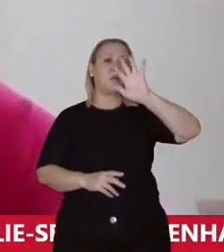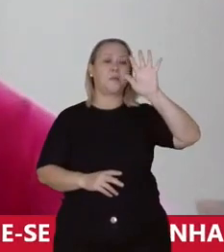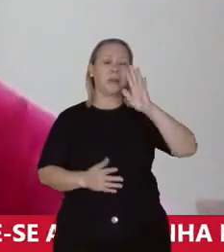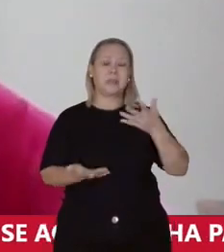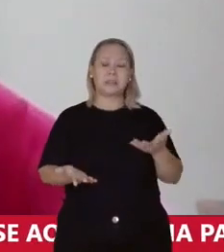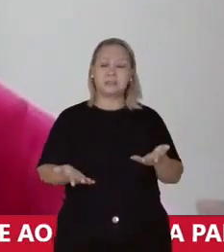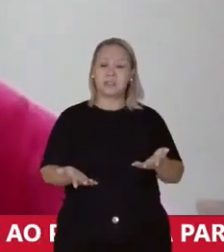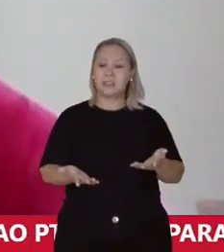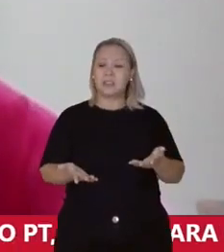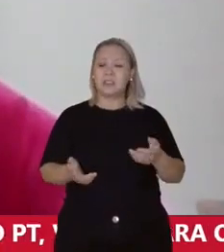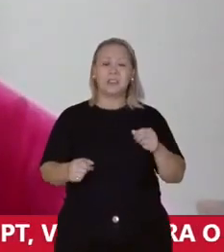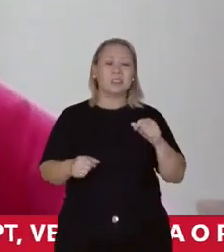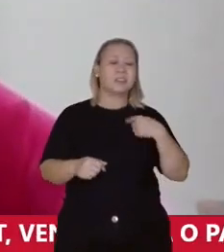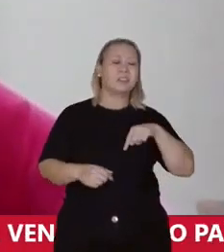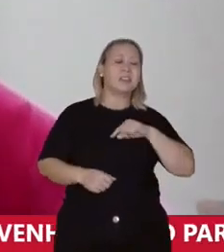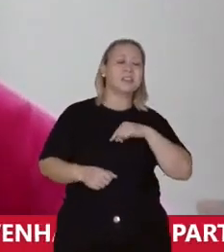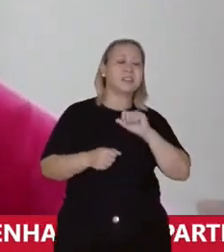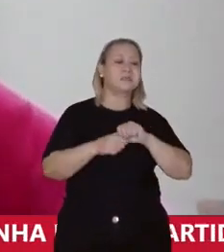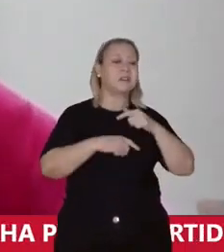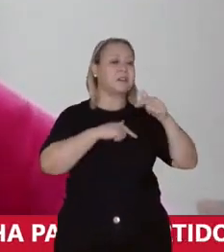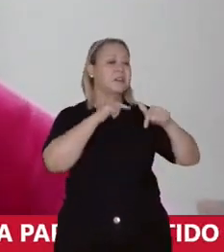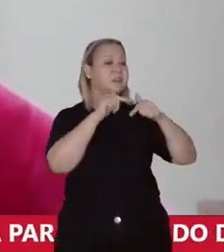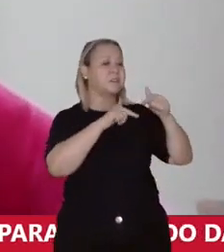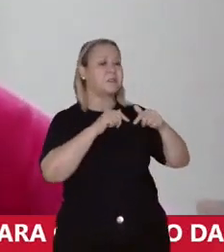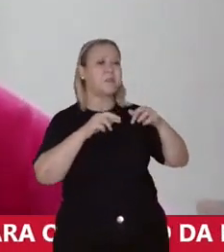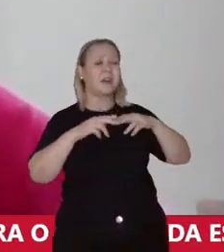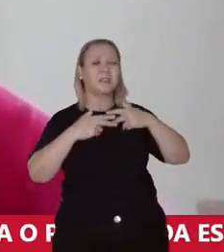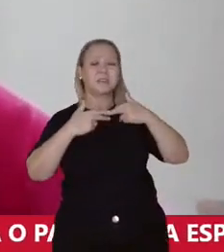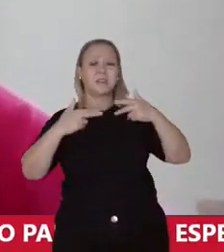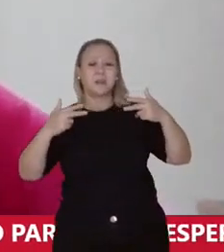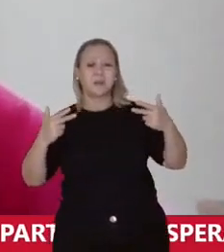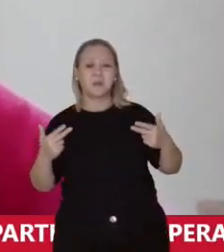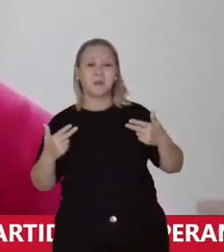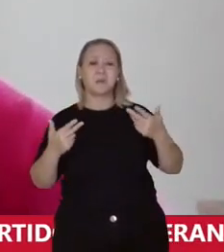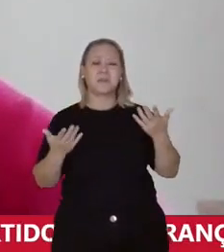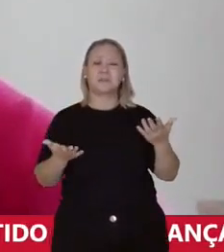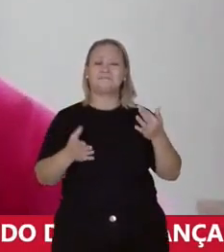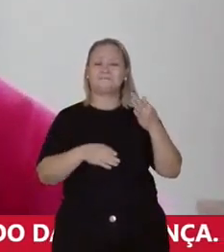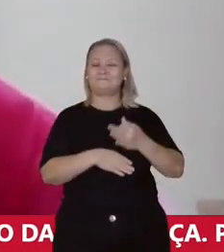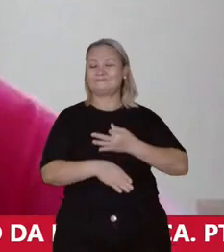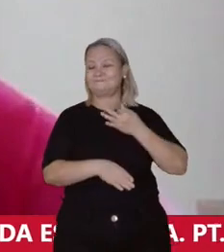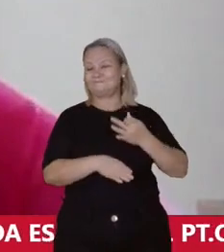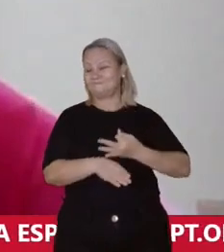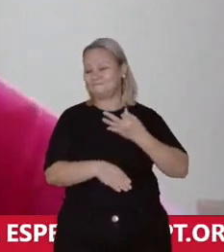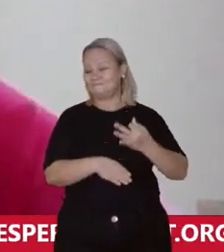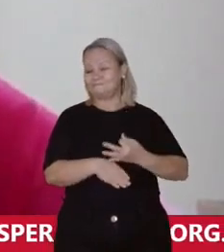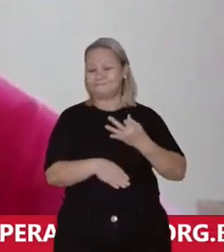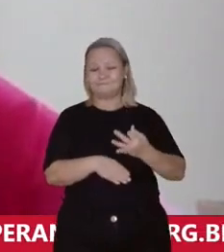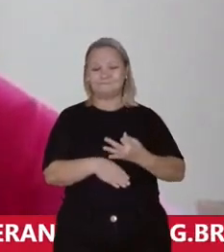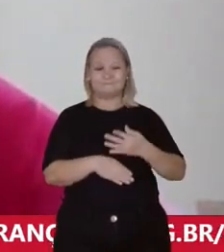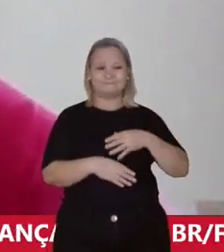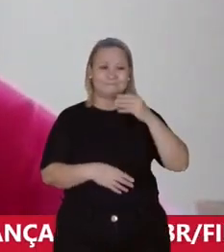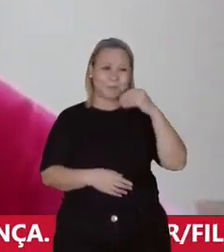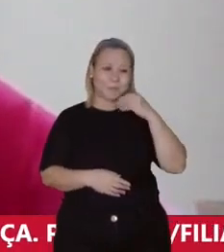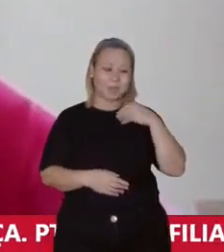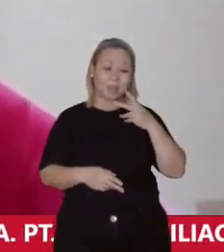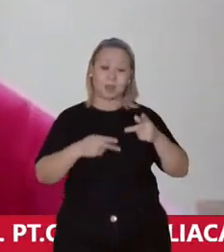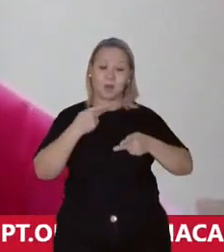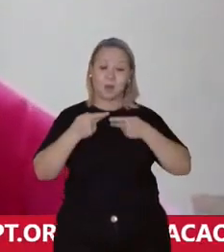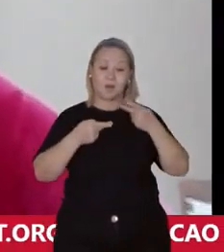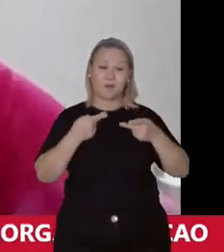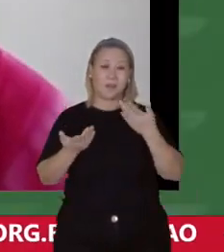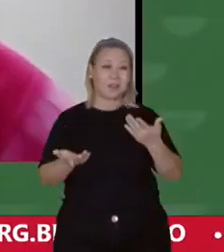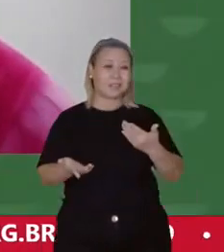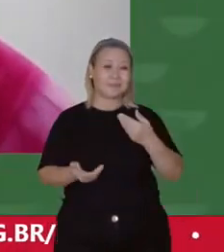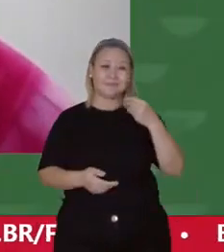empregos que não têm dignidade nem direitos trabalhistas envolvidos. Então, acho que para falar um pouco do que ele faz, esse desgoverno